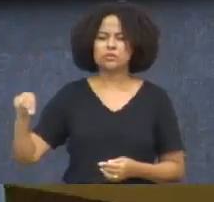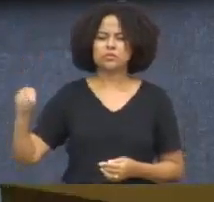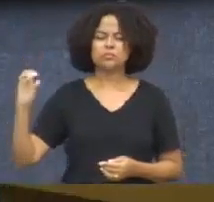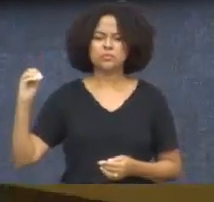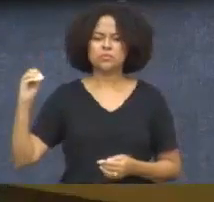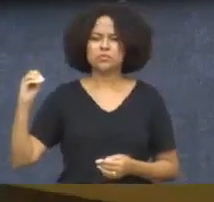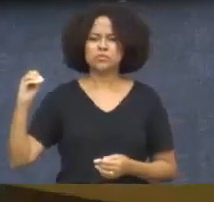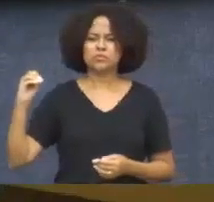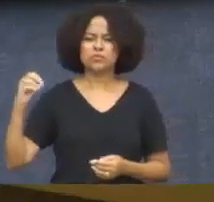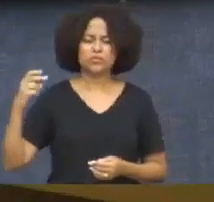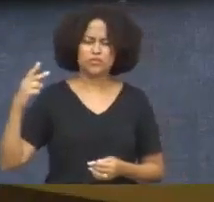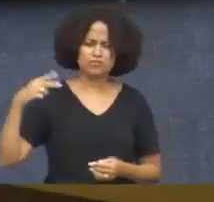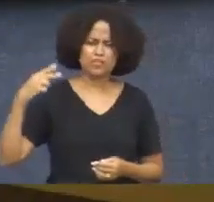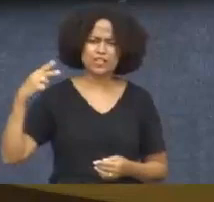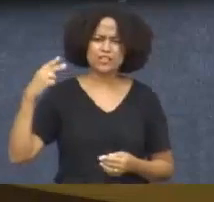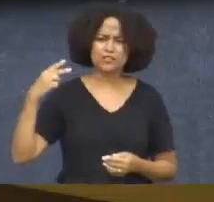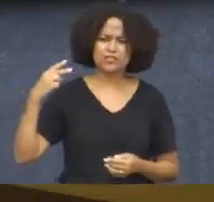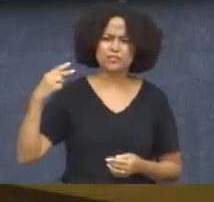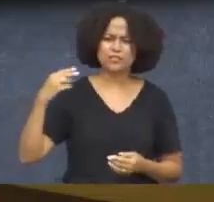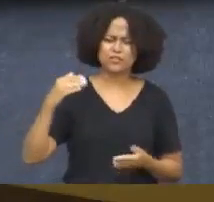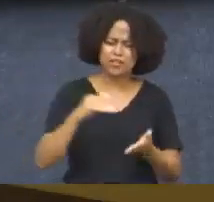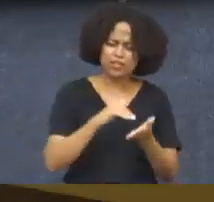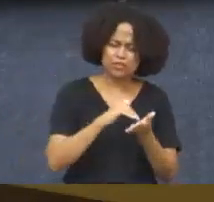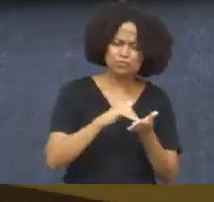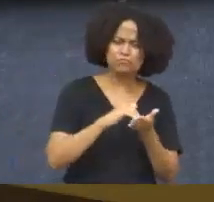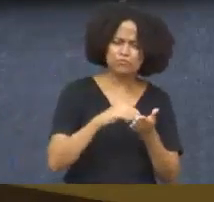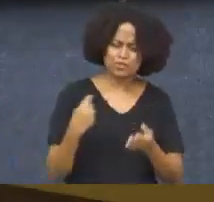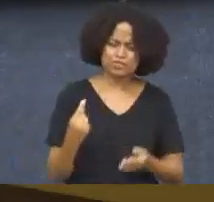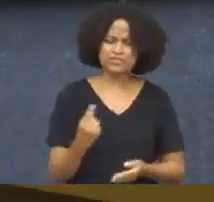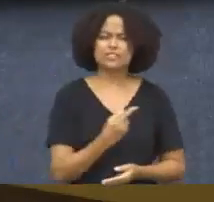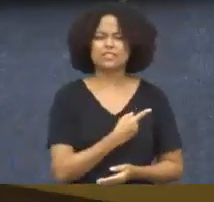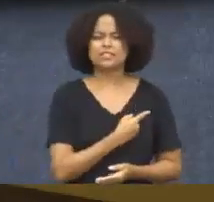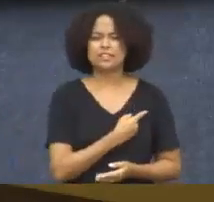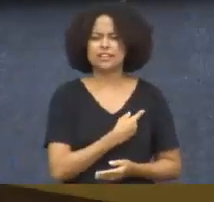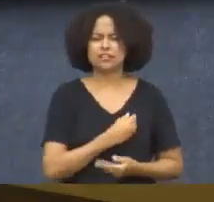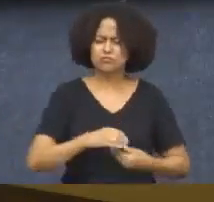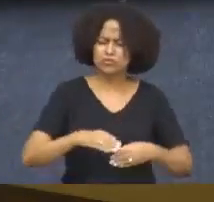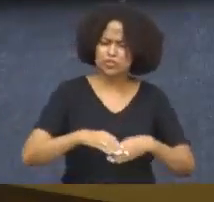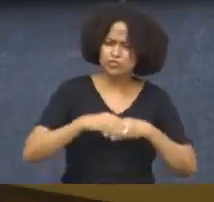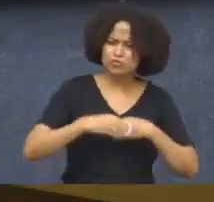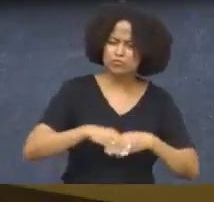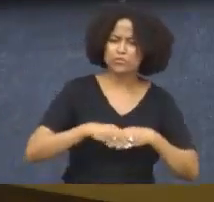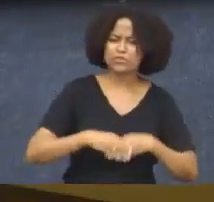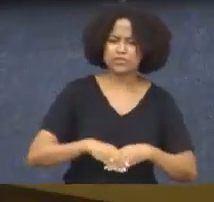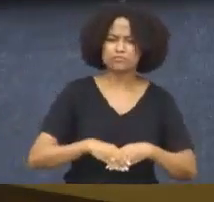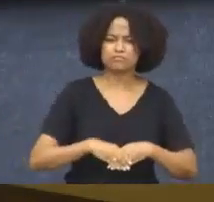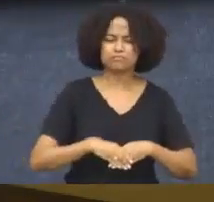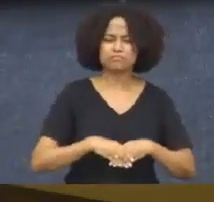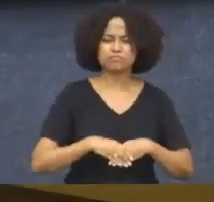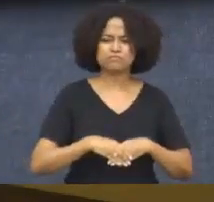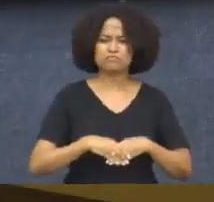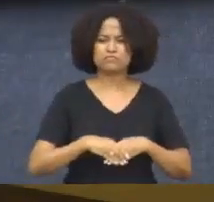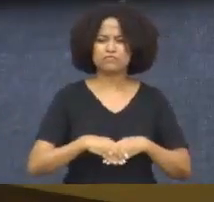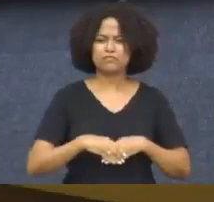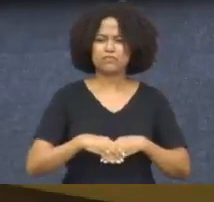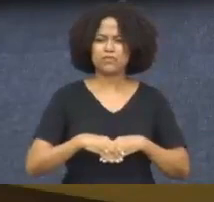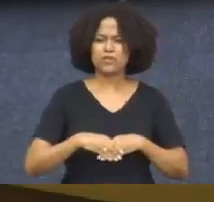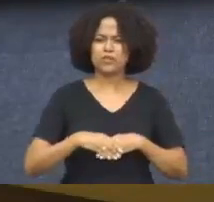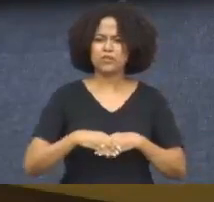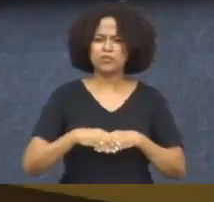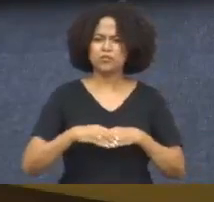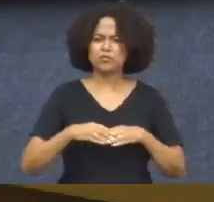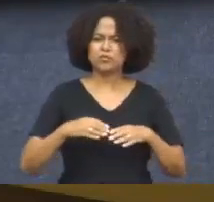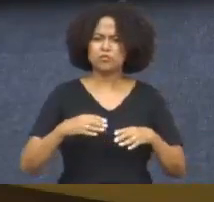Vereador Claudinei do Lim, nosso secretário agora, queria te cumprimentar por assumir essa nobre